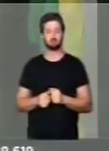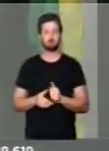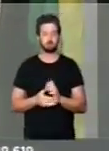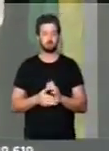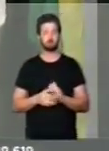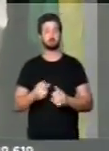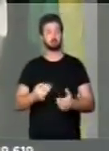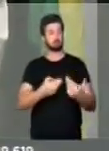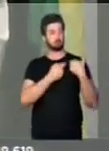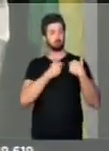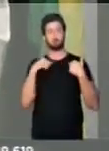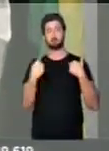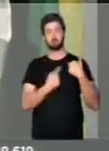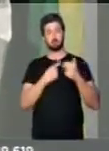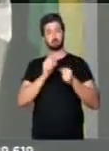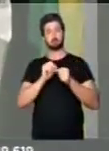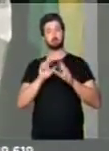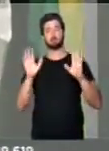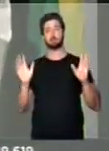fazemos a nossa parte.